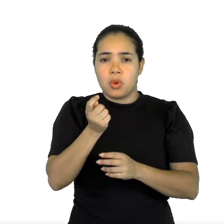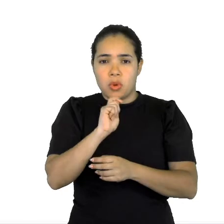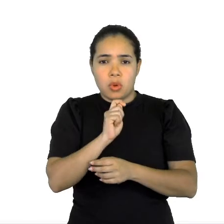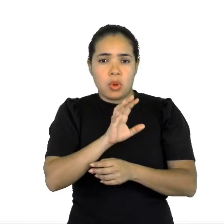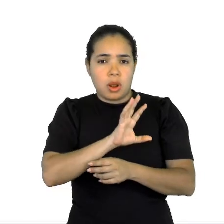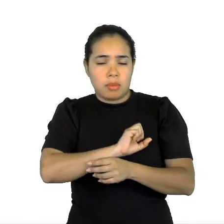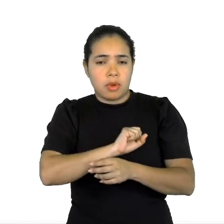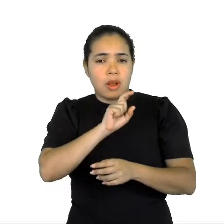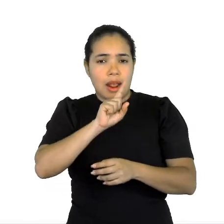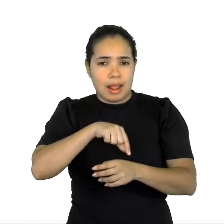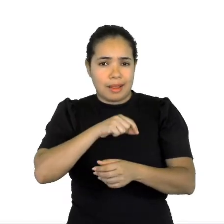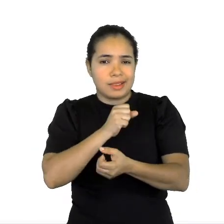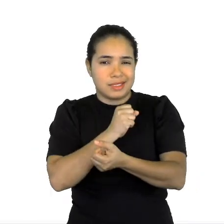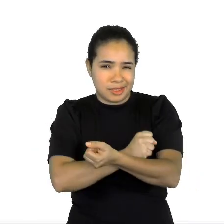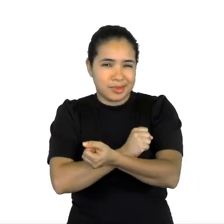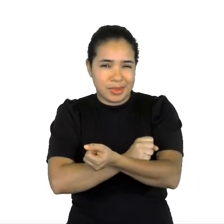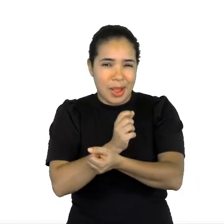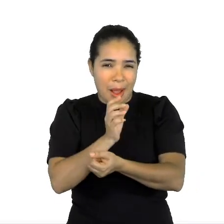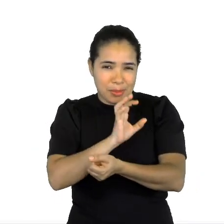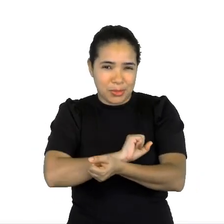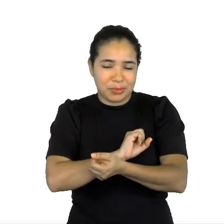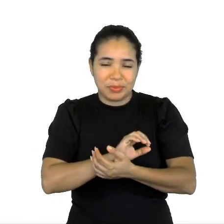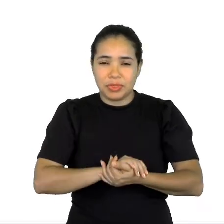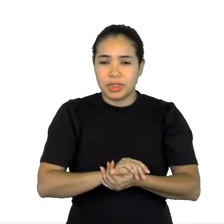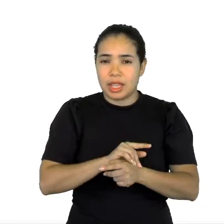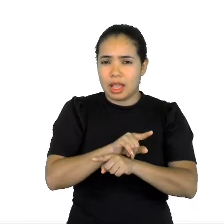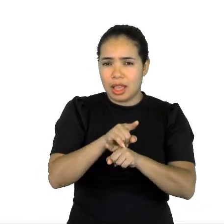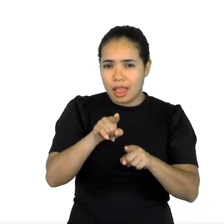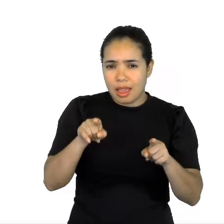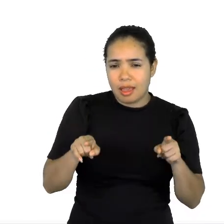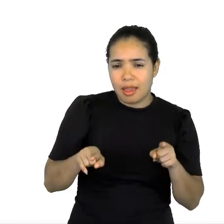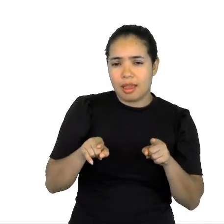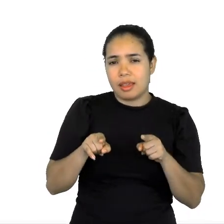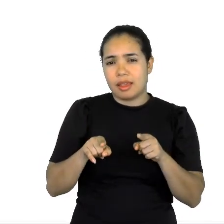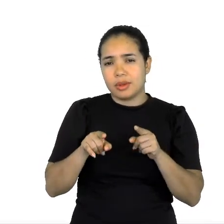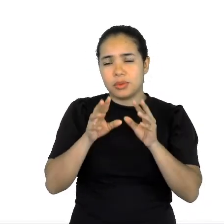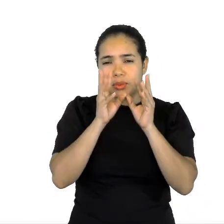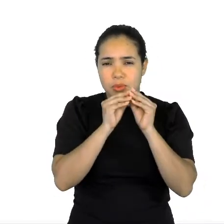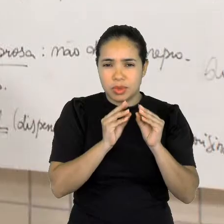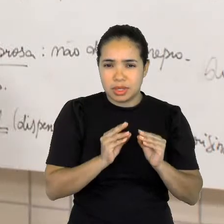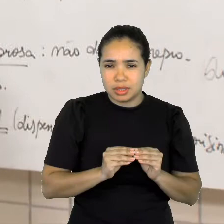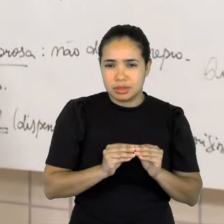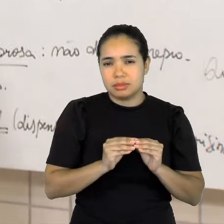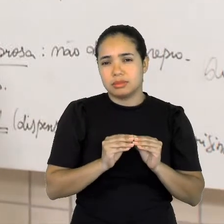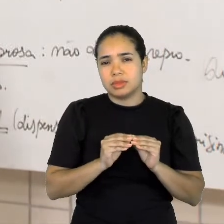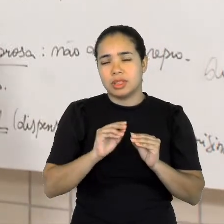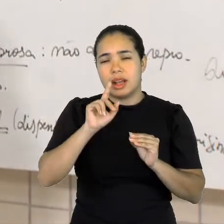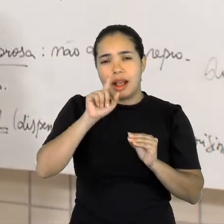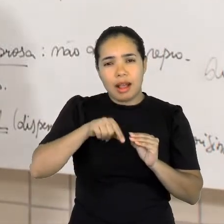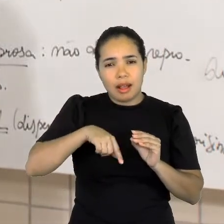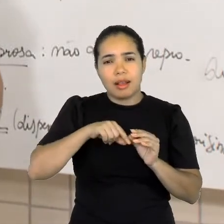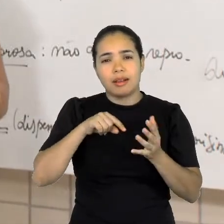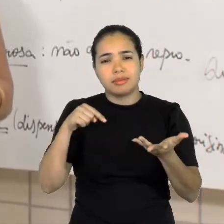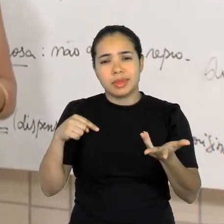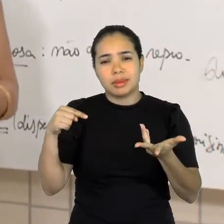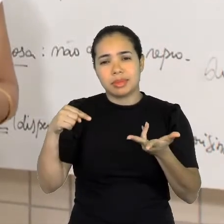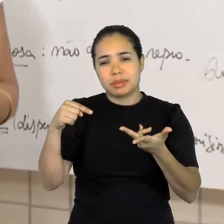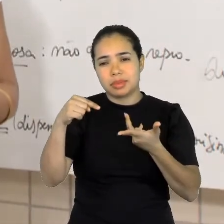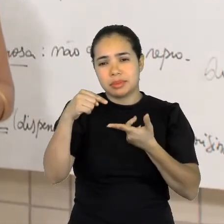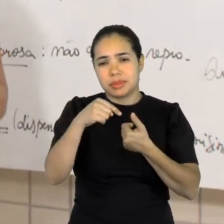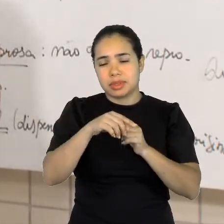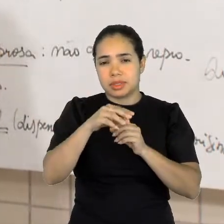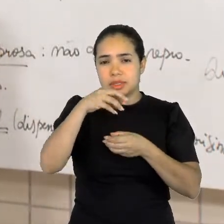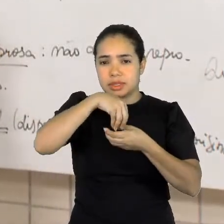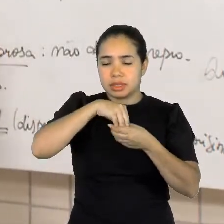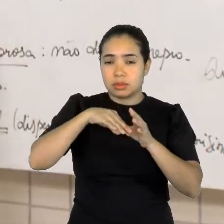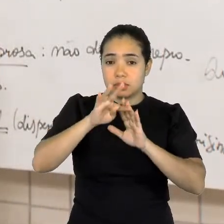se ele é um resumo crítico, informativo ou indicativo e vai comentar através de elementos do